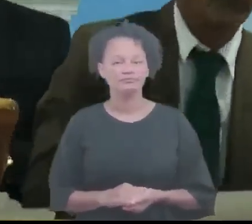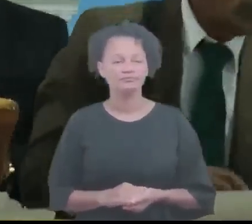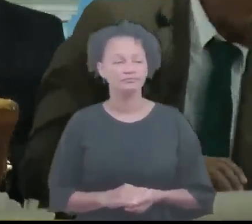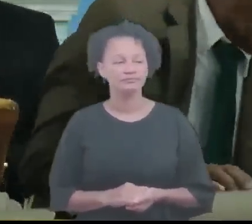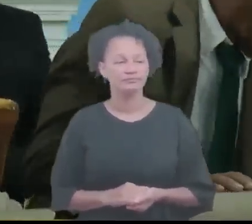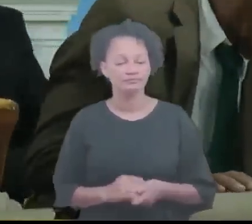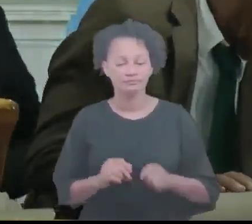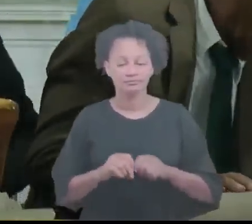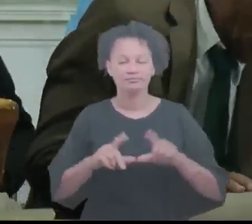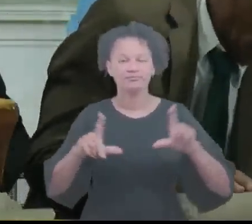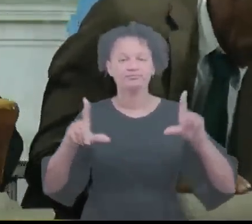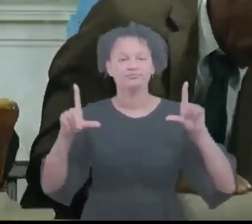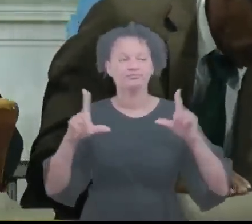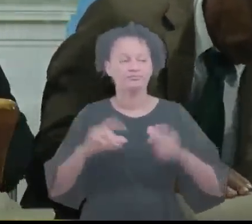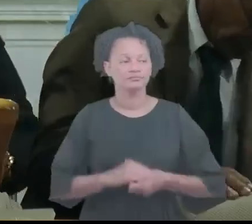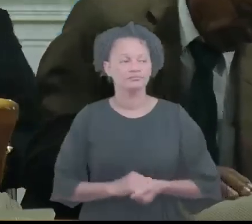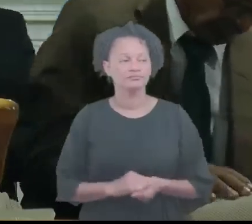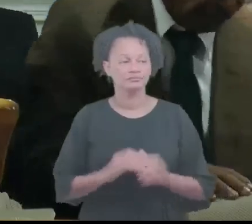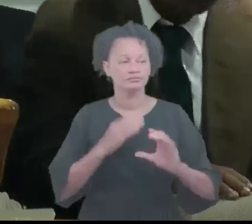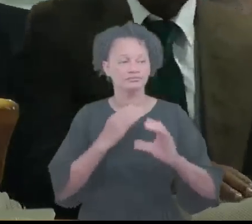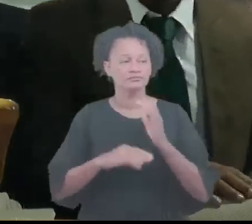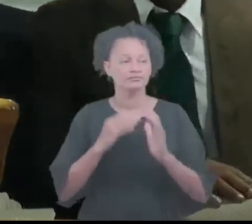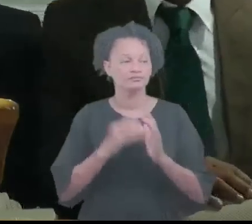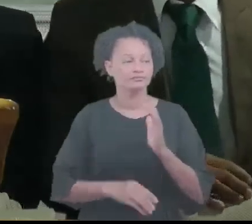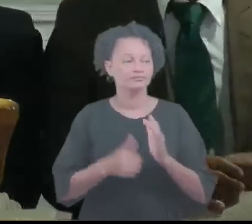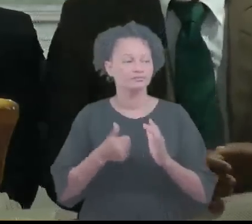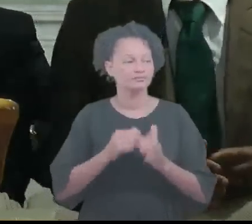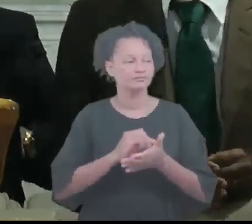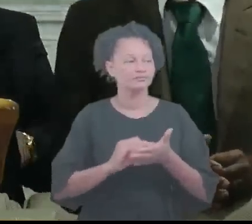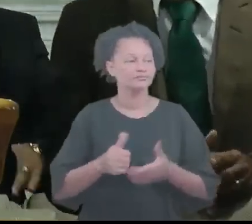Põe na tela. Cantares 1 e 15.